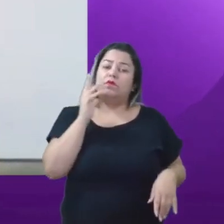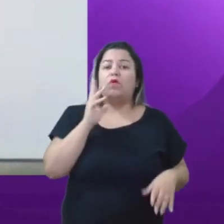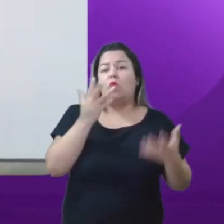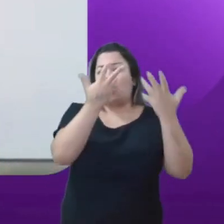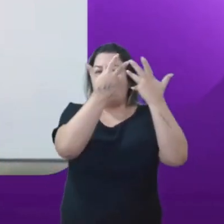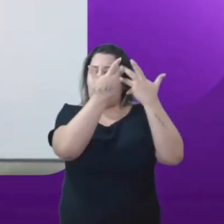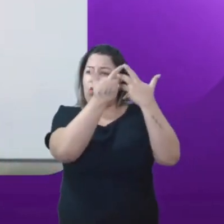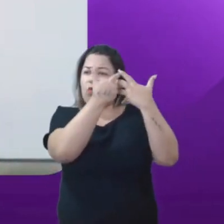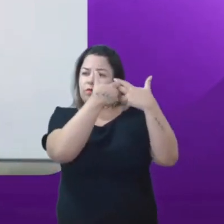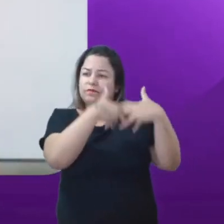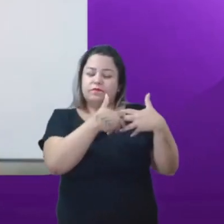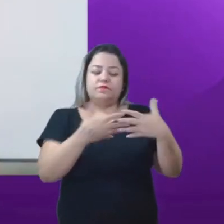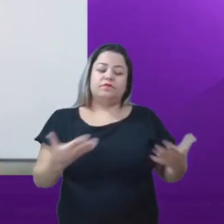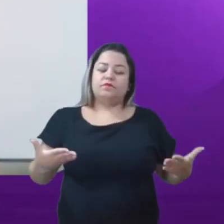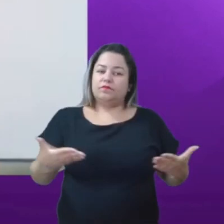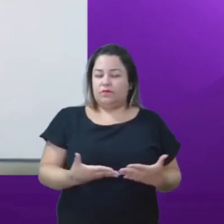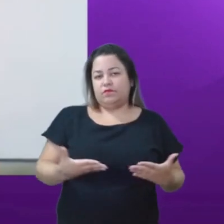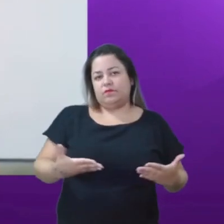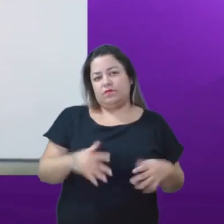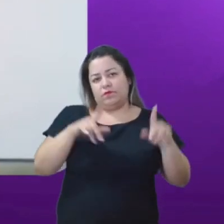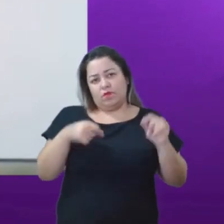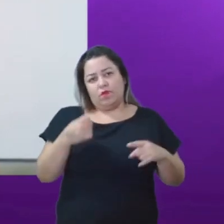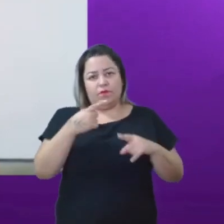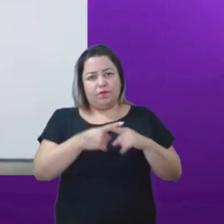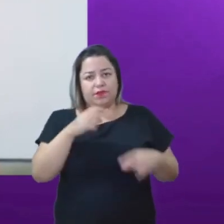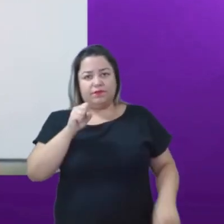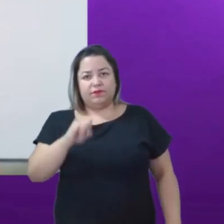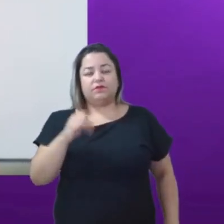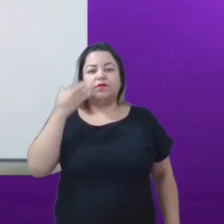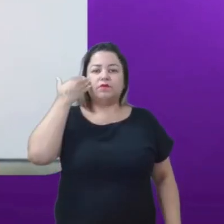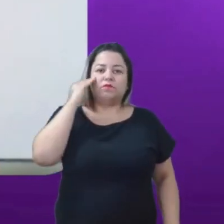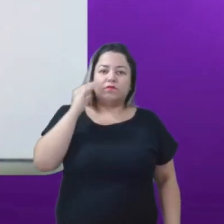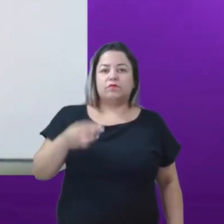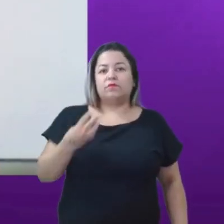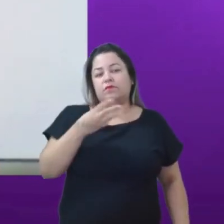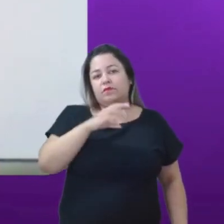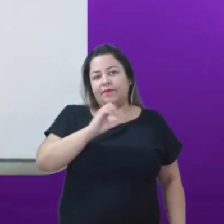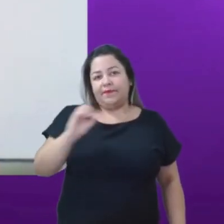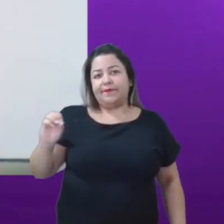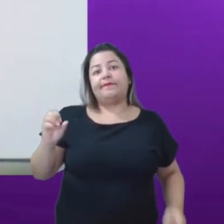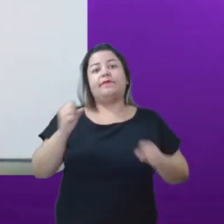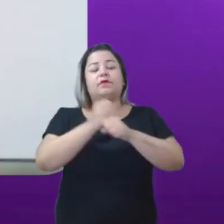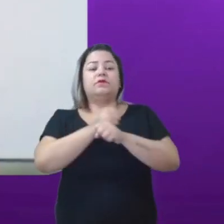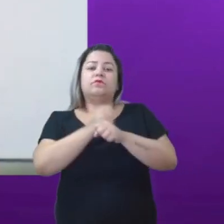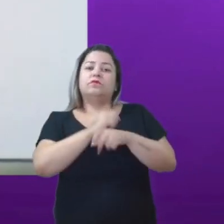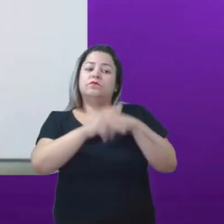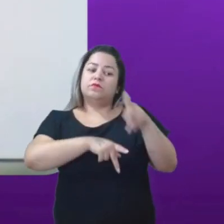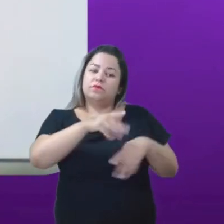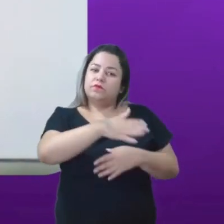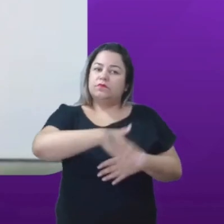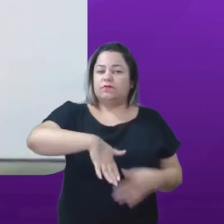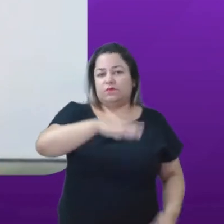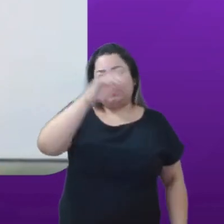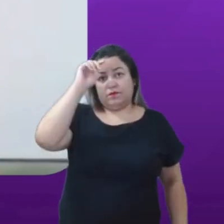de hoje. Por quê? Se a gente entende que por mais de 300 anos essa população negra, essa